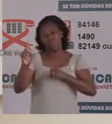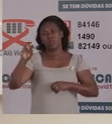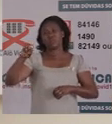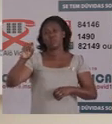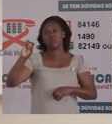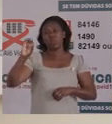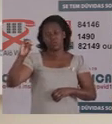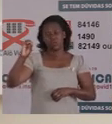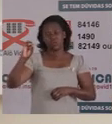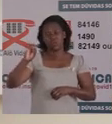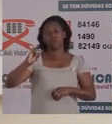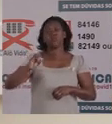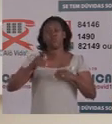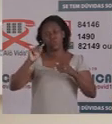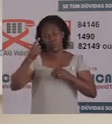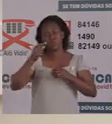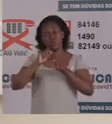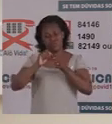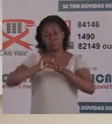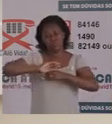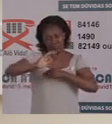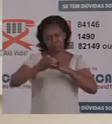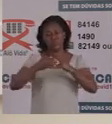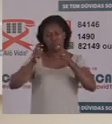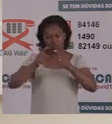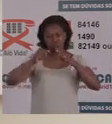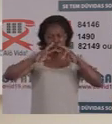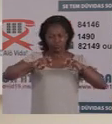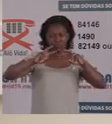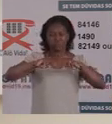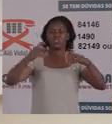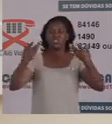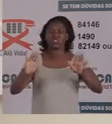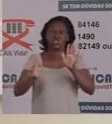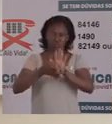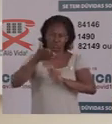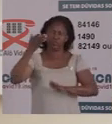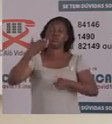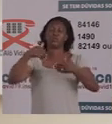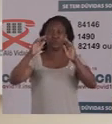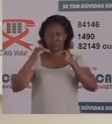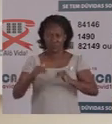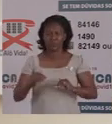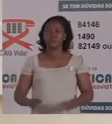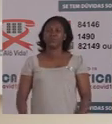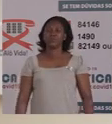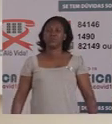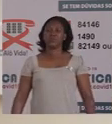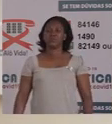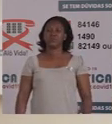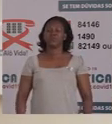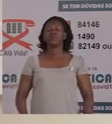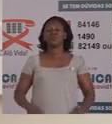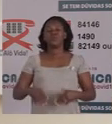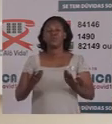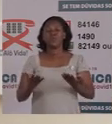daqueles que permanecem no acampamento já iniciou. O próximo slide, por favor. É preciso também